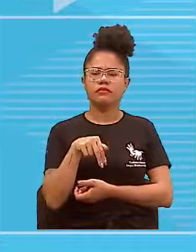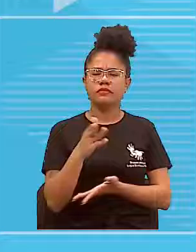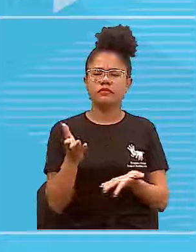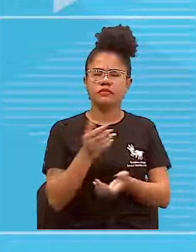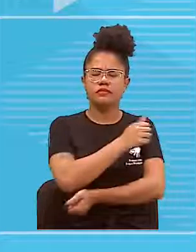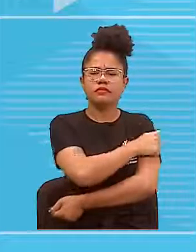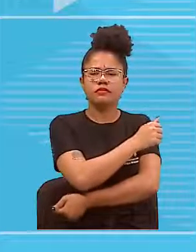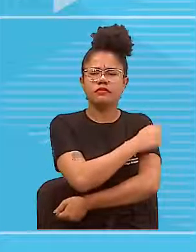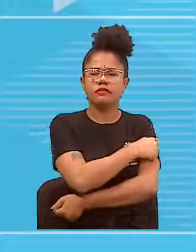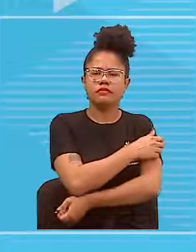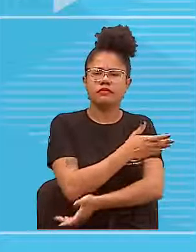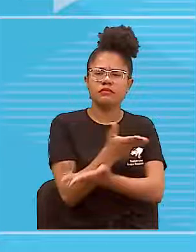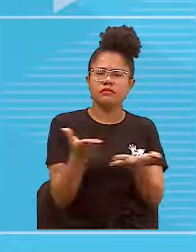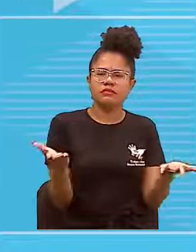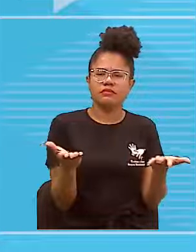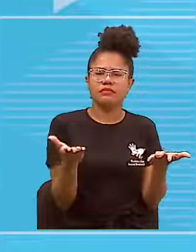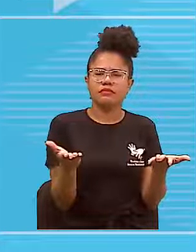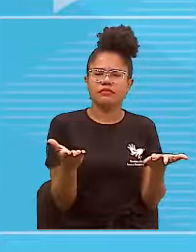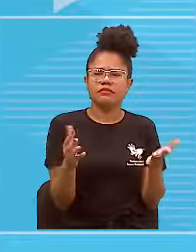o que é rol?